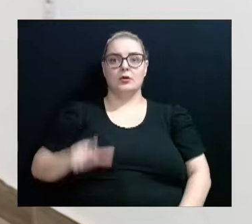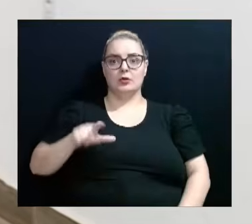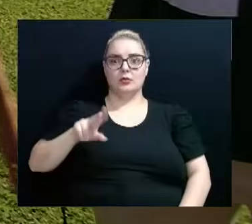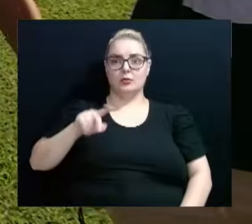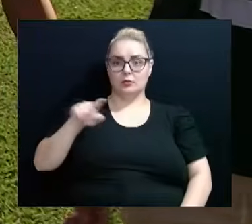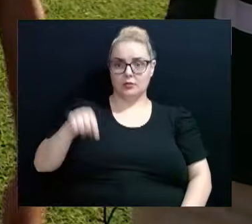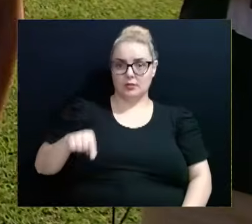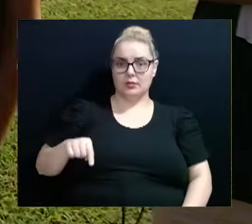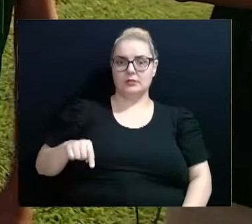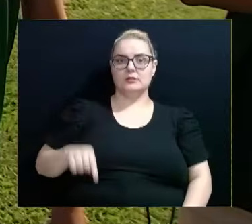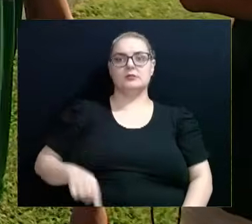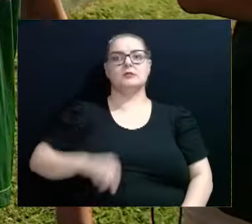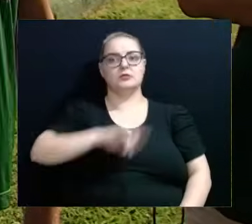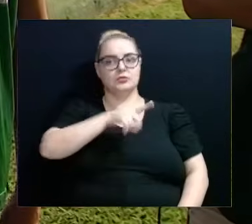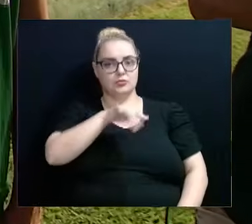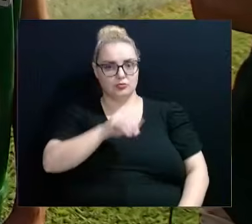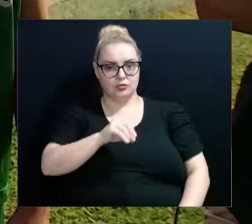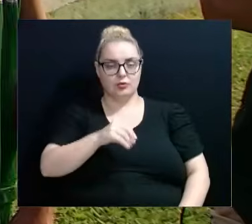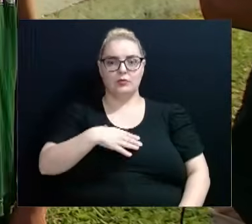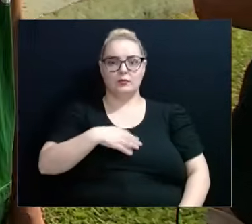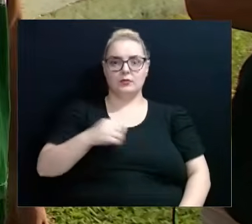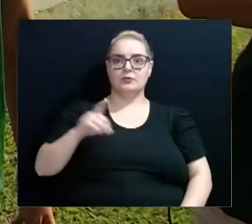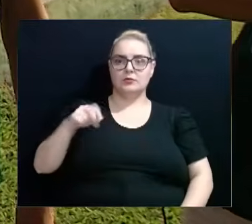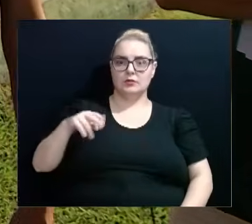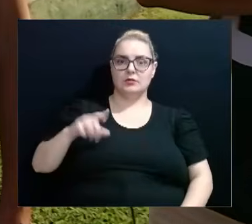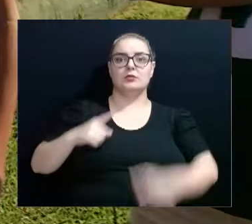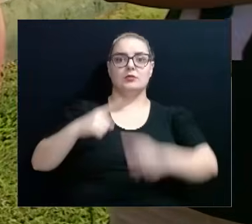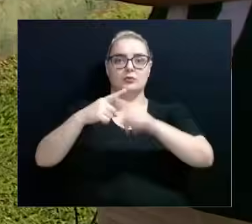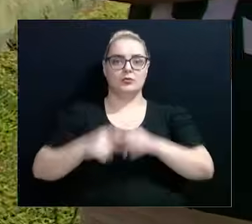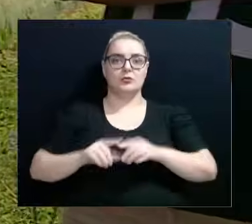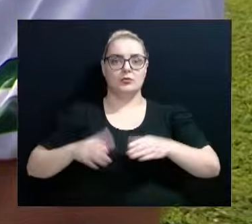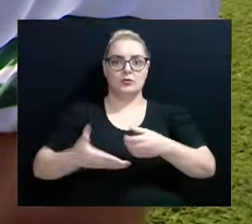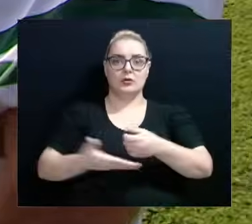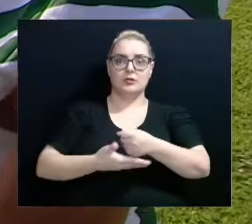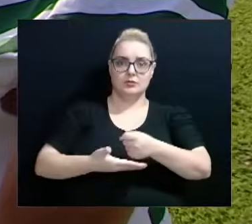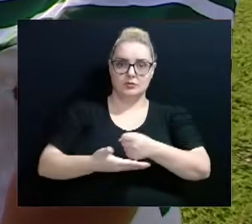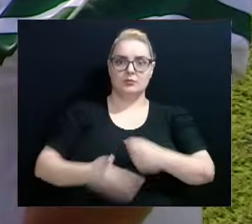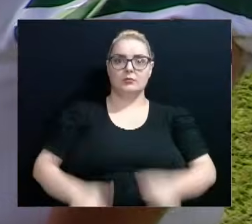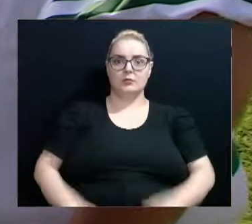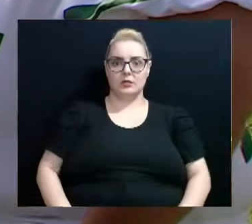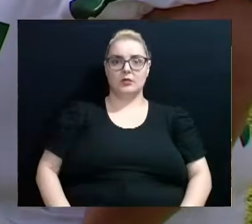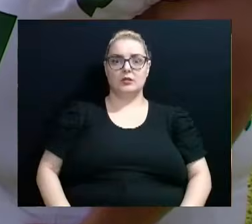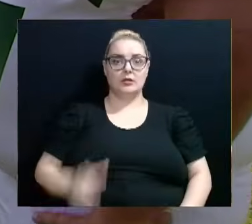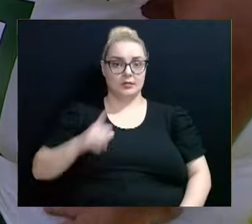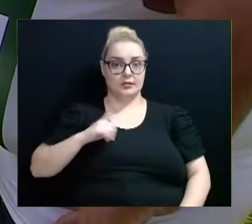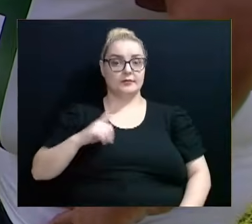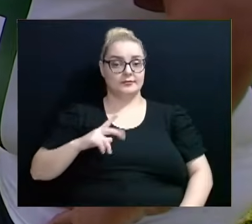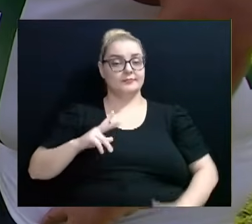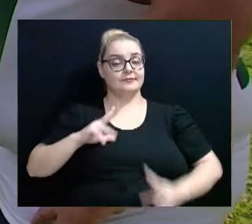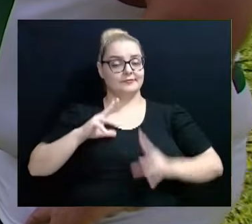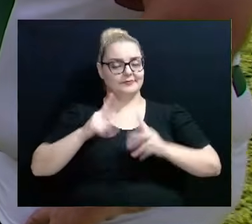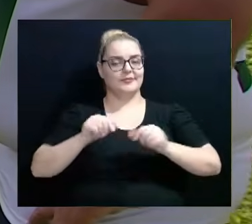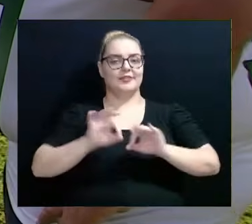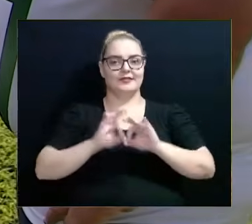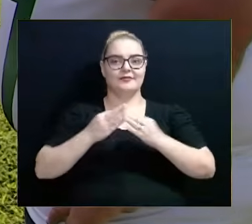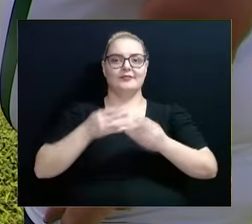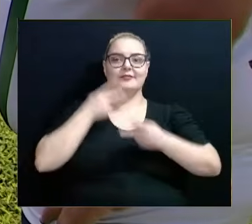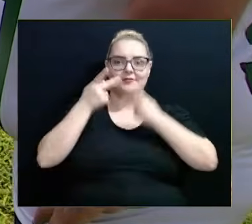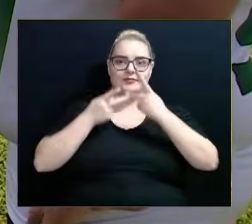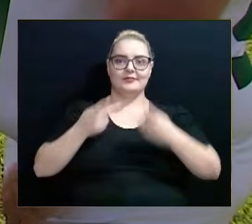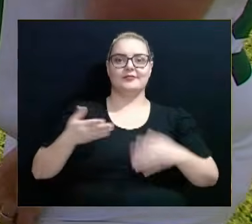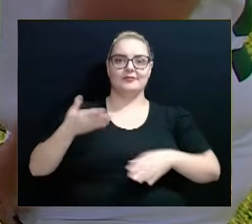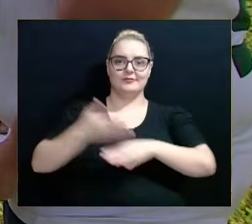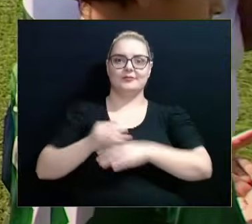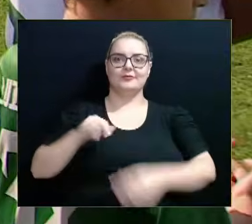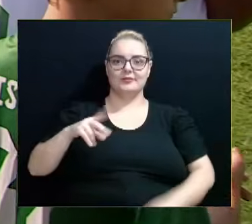o time. Luiz Felipe e João Vitor, filhos do Daniel, já competem pelas categorias de base e contam como